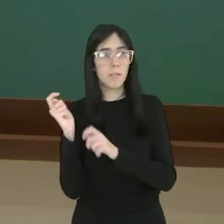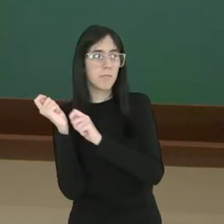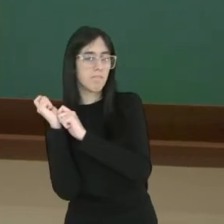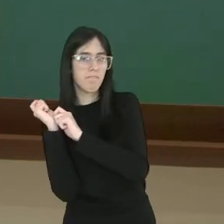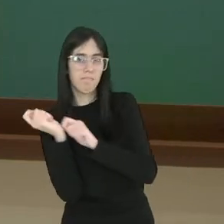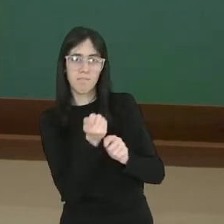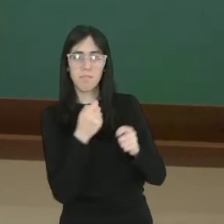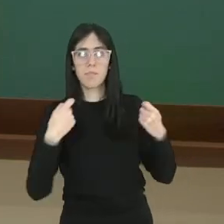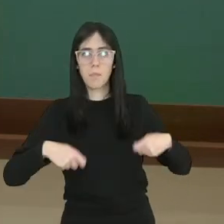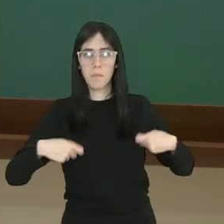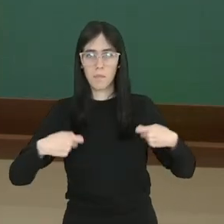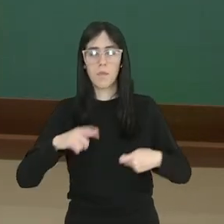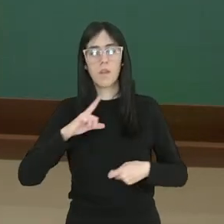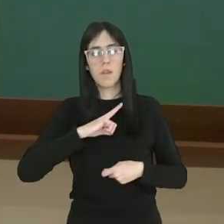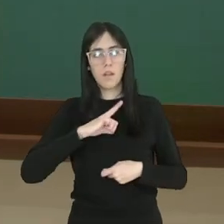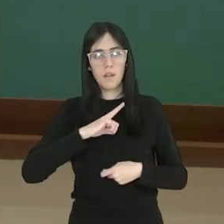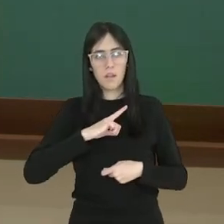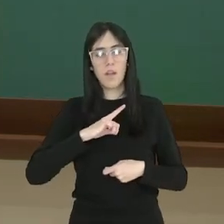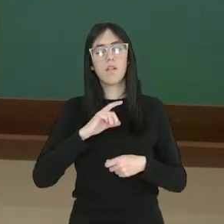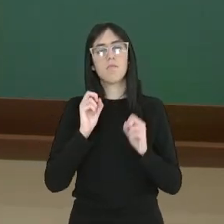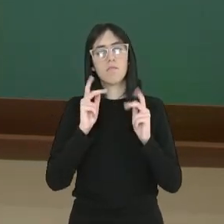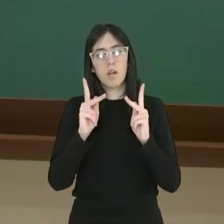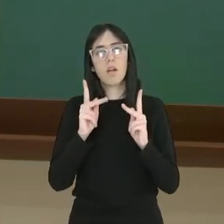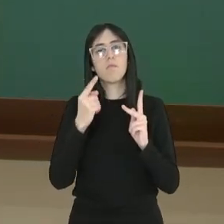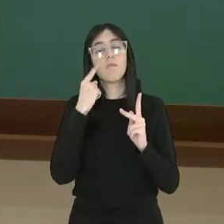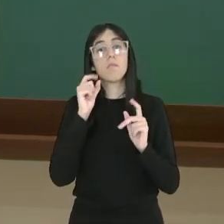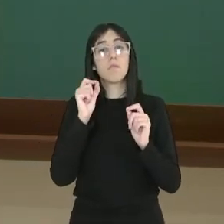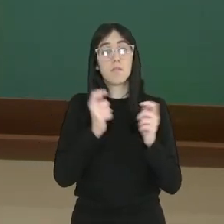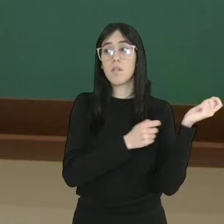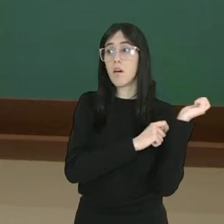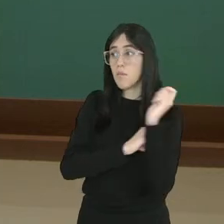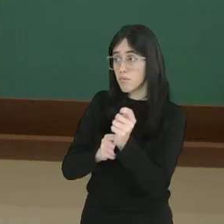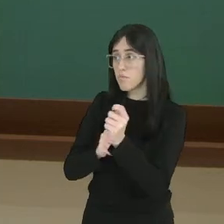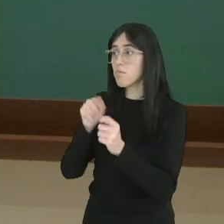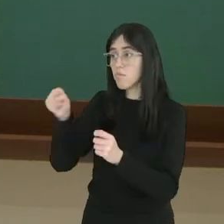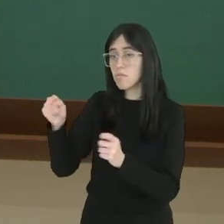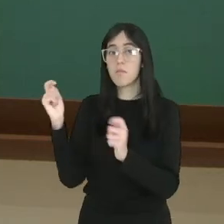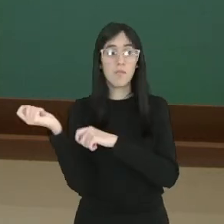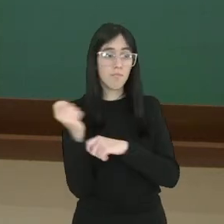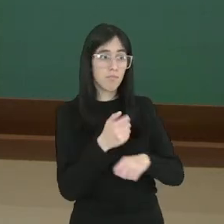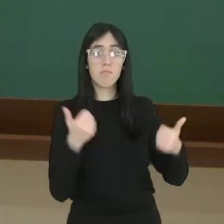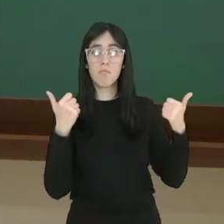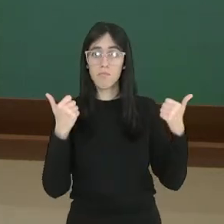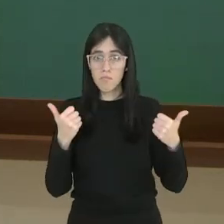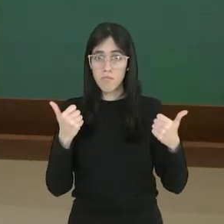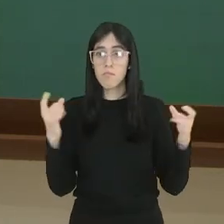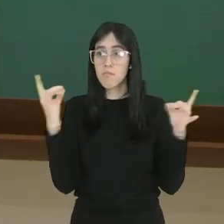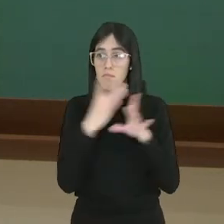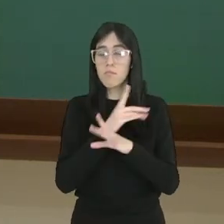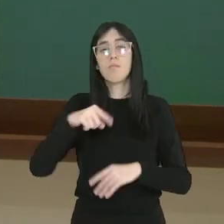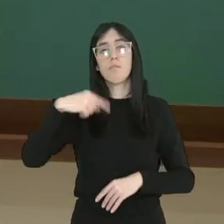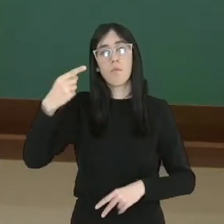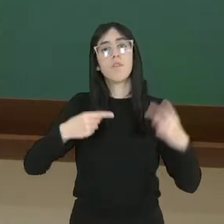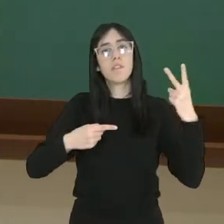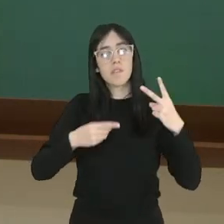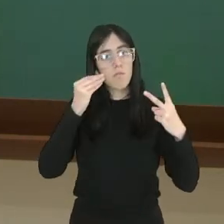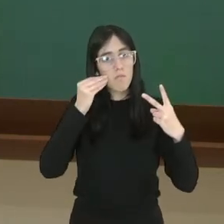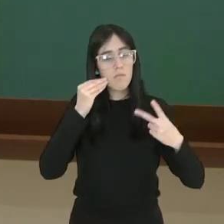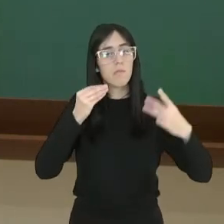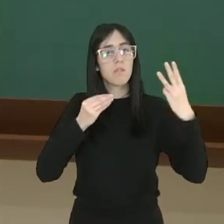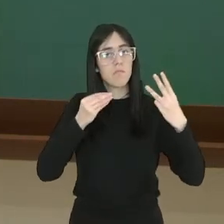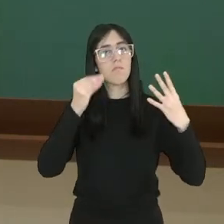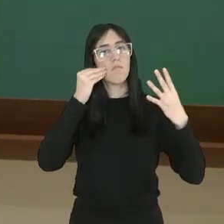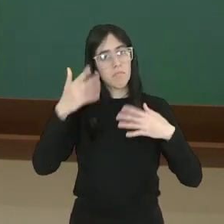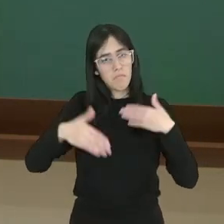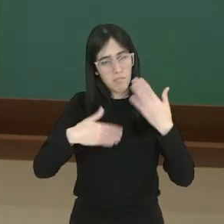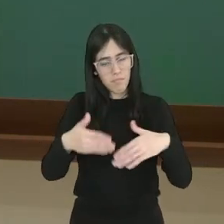entradas depois que a tua equipe atacou e defendeu. As duas equipes passam pelas 2 posições. E as equipes sempre se